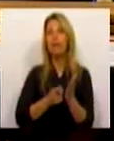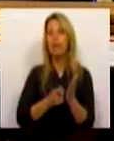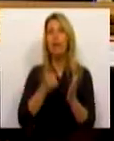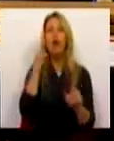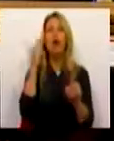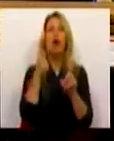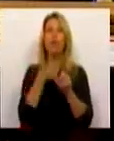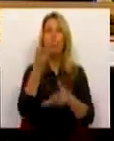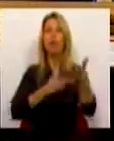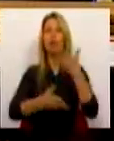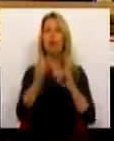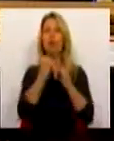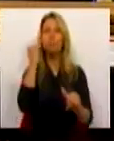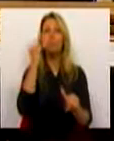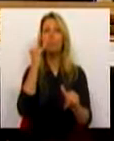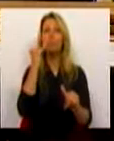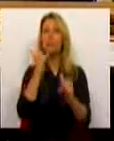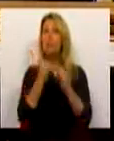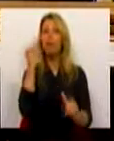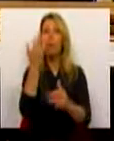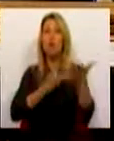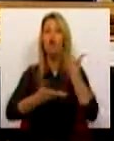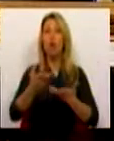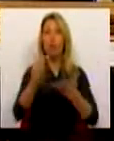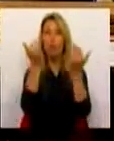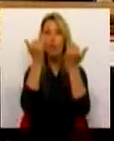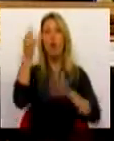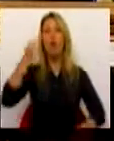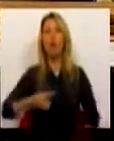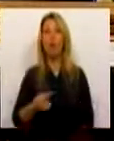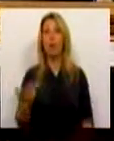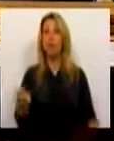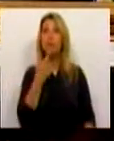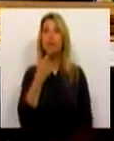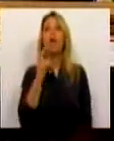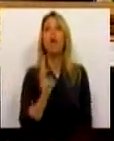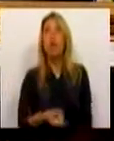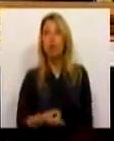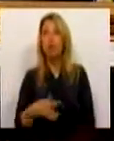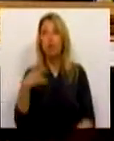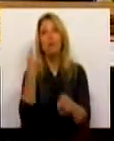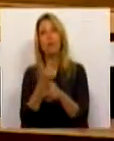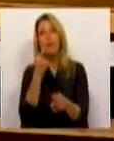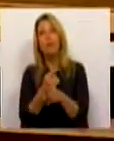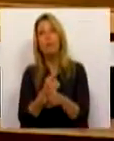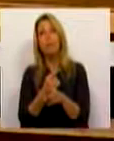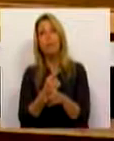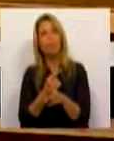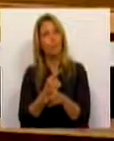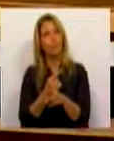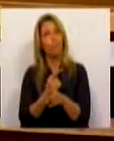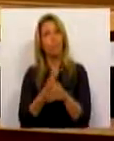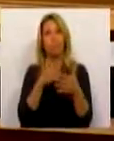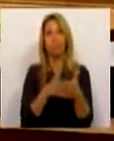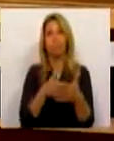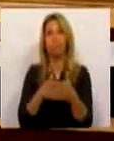troca automática de informações obrigatórias. Isso significa que, independentemente de bloqueios